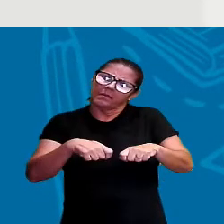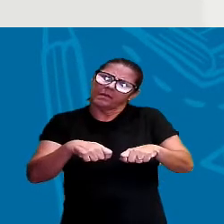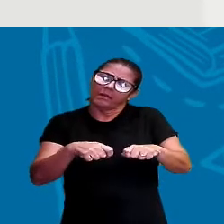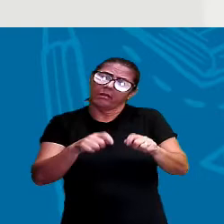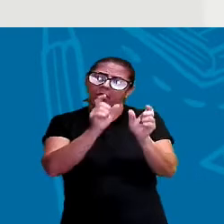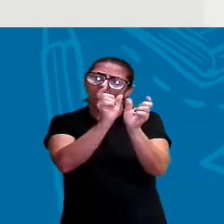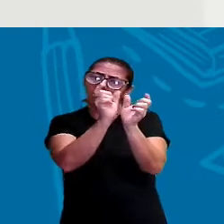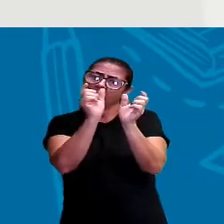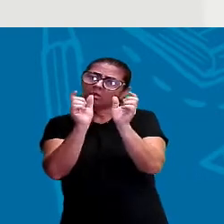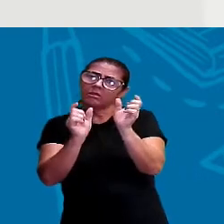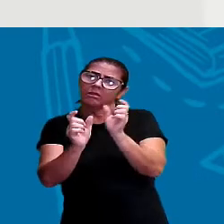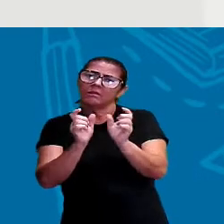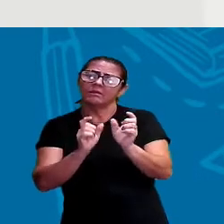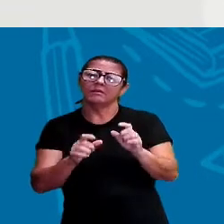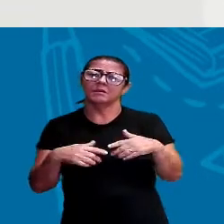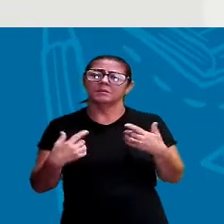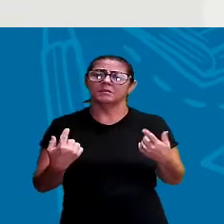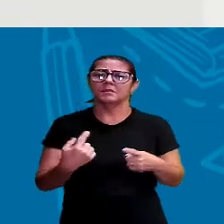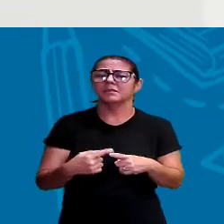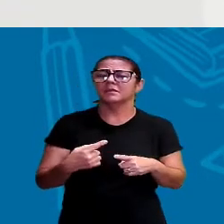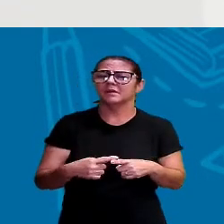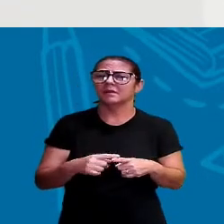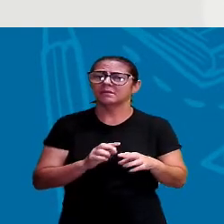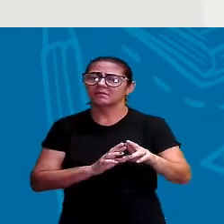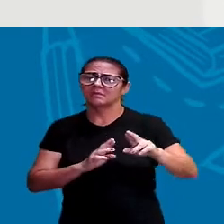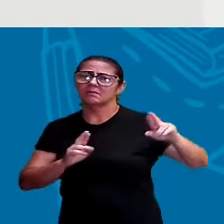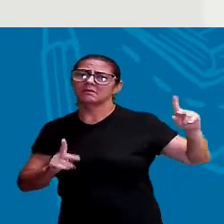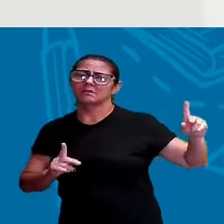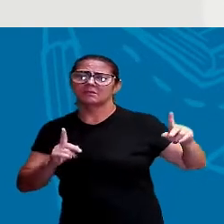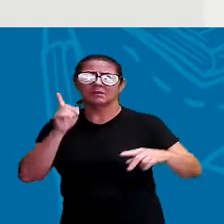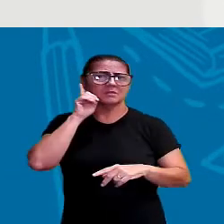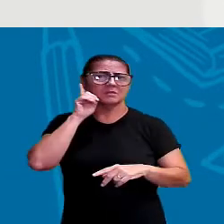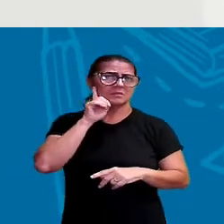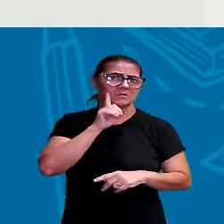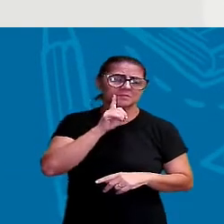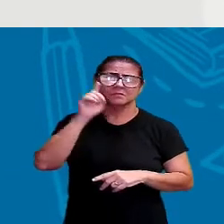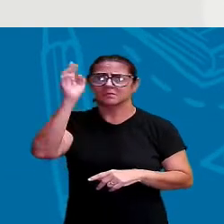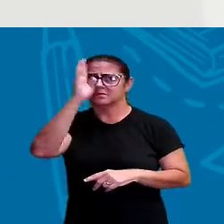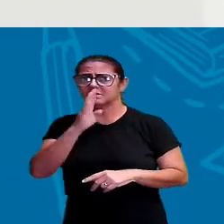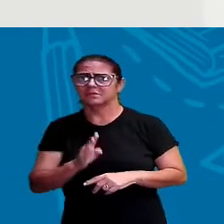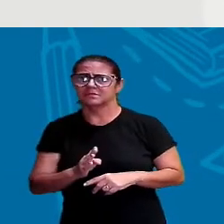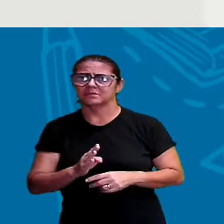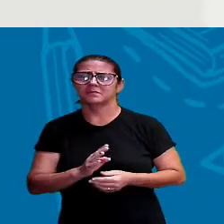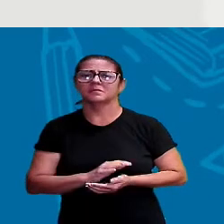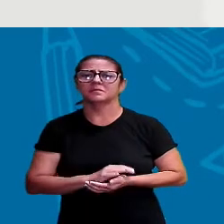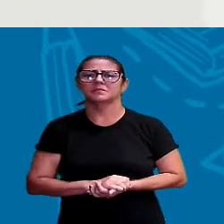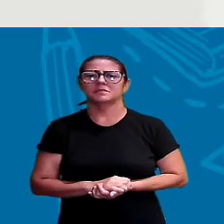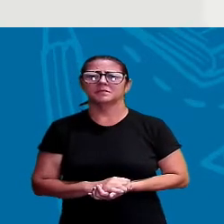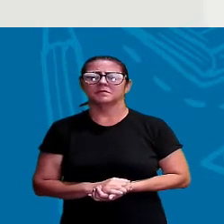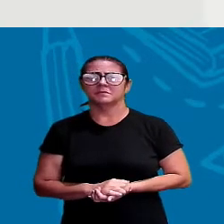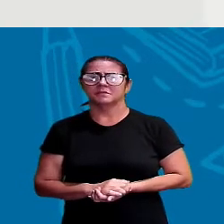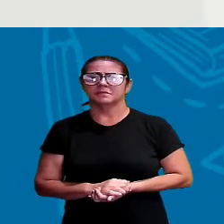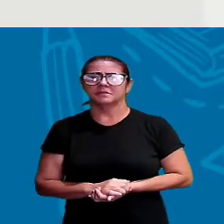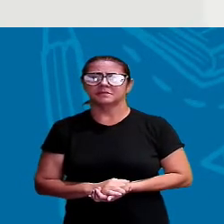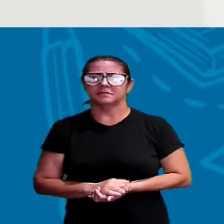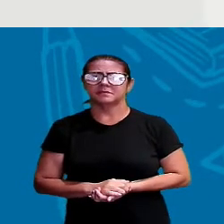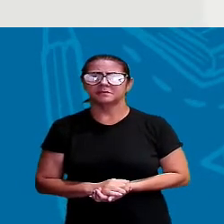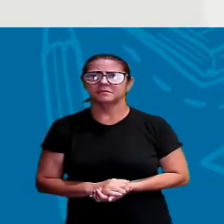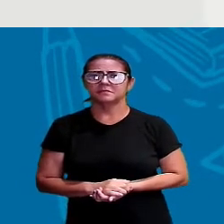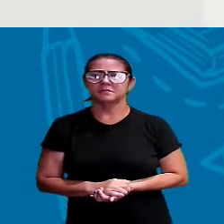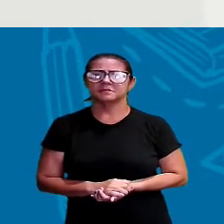uma tirinha, exatamente porque tem essa diferença do Brasil e da tirinha americana,